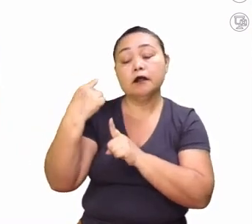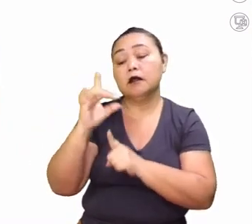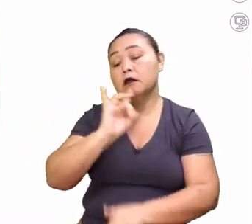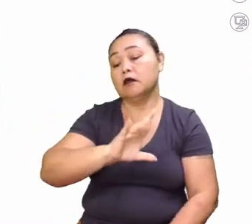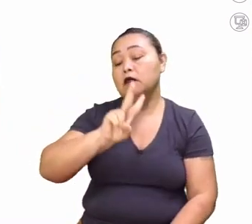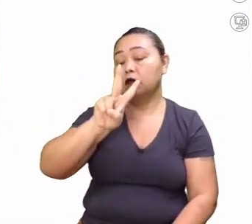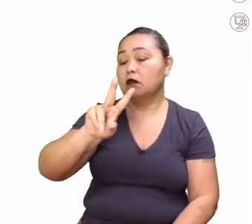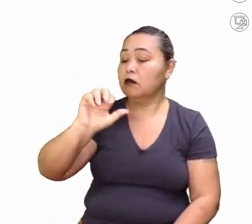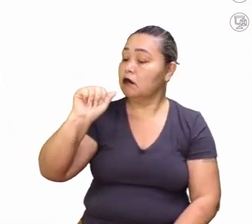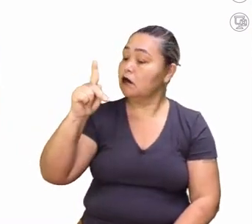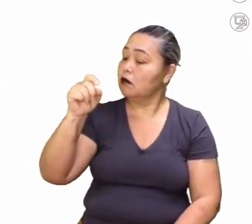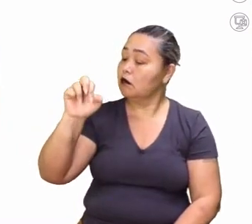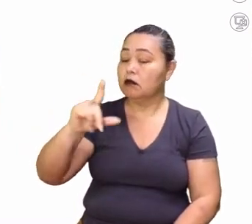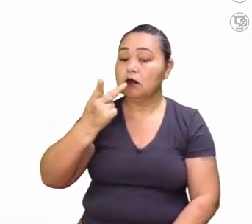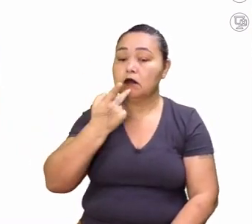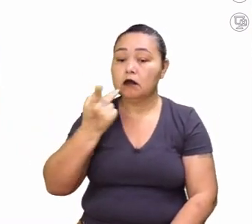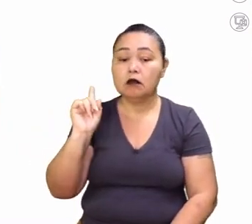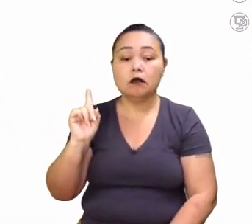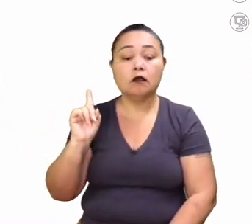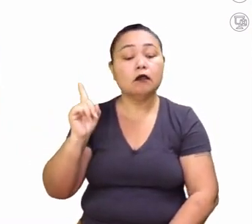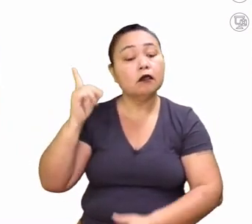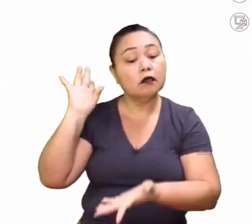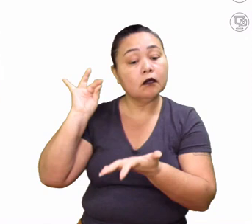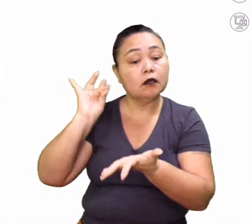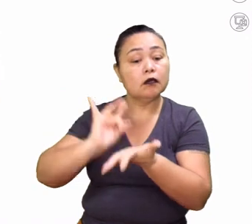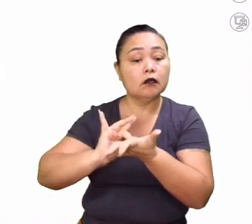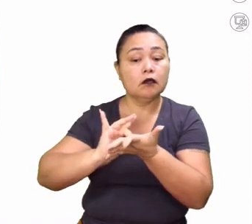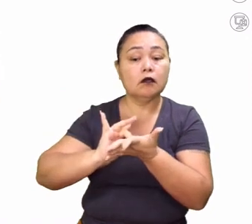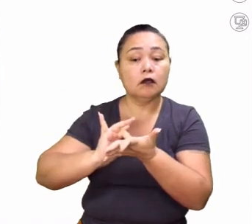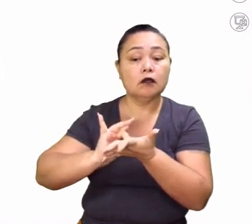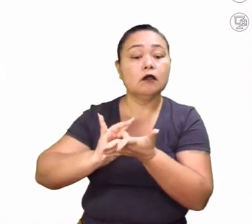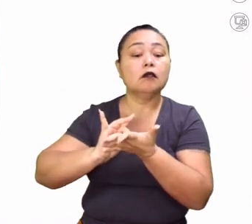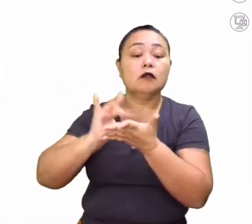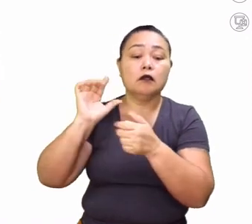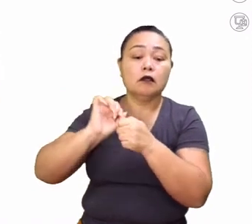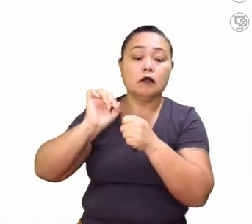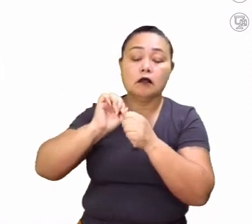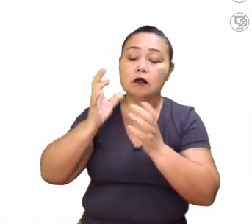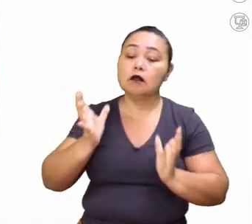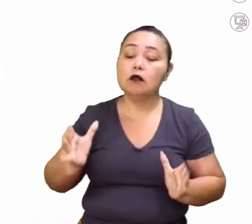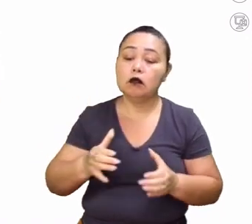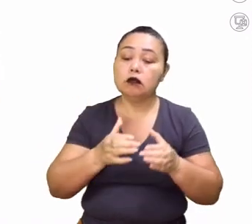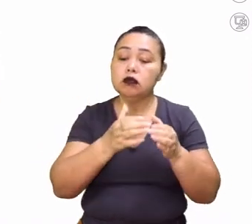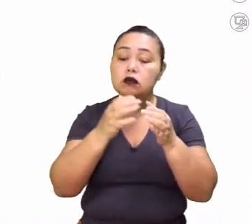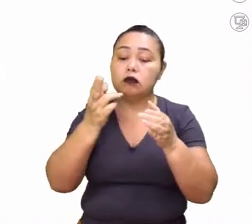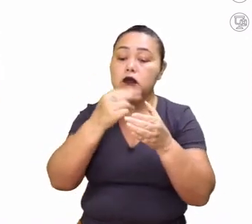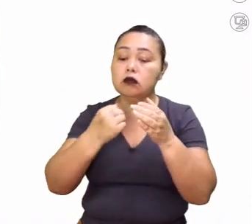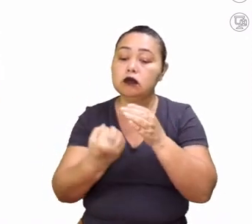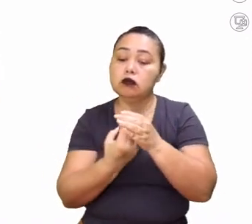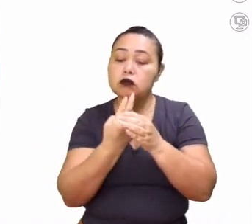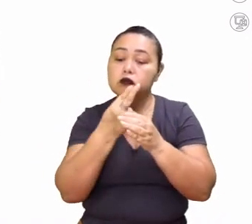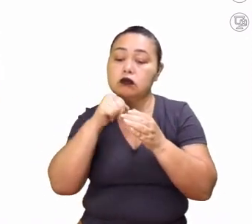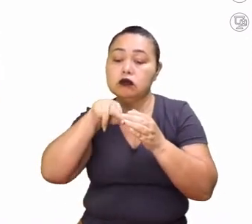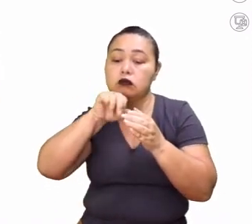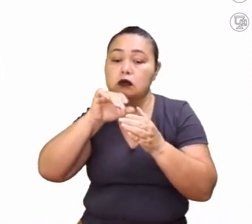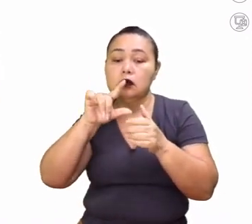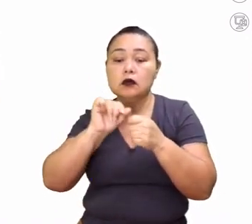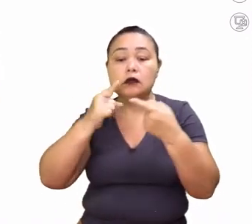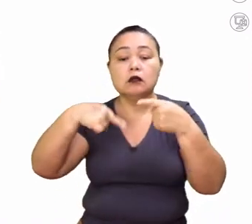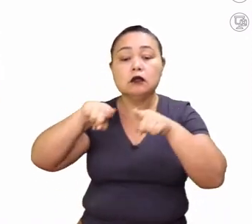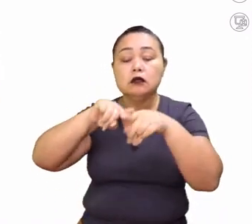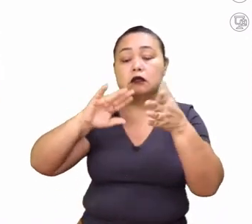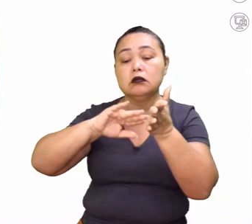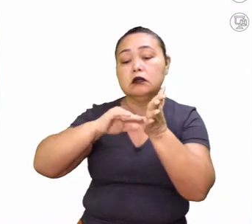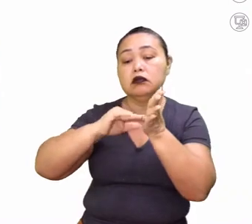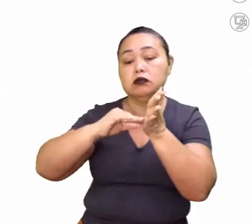vapor que a gente tá começando a falar aqui mas na verdade uma usina nuclear ou motor a combustão de um automóvel também